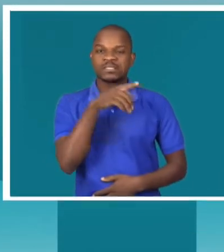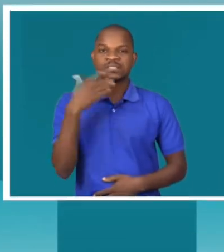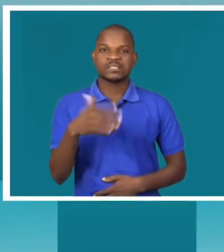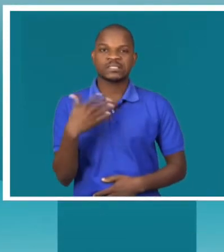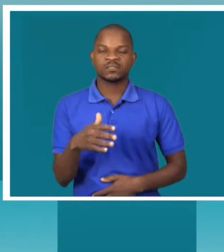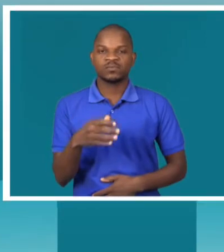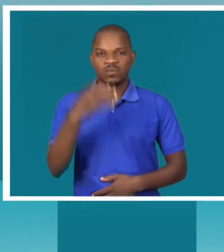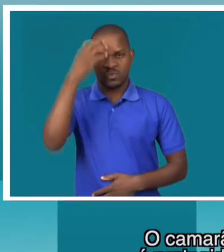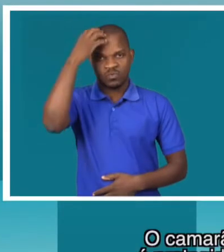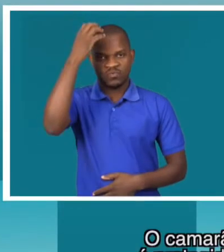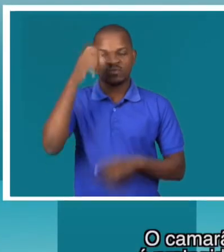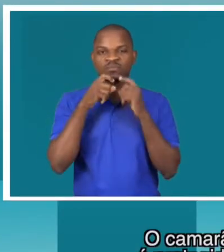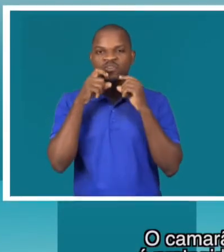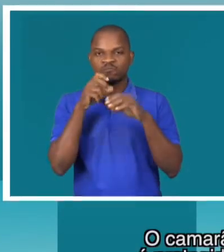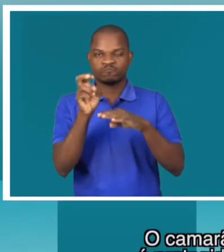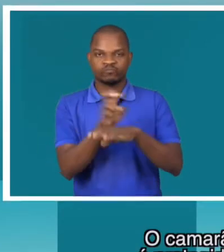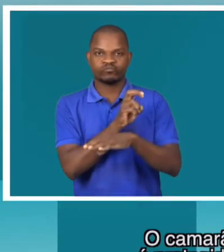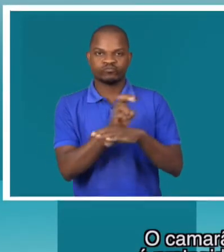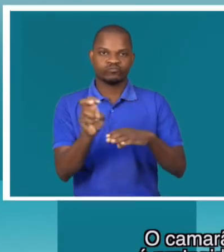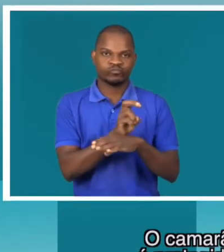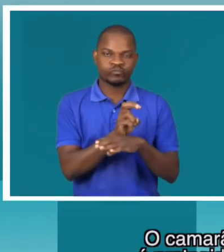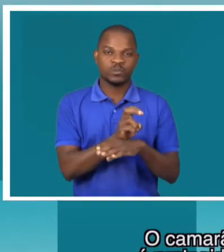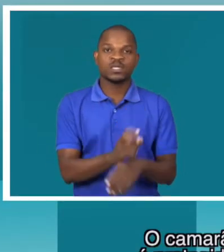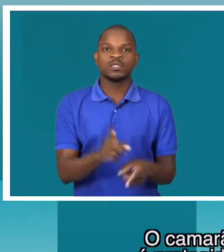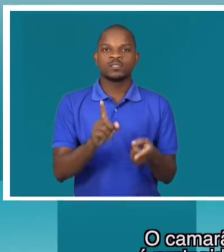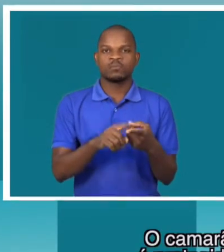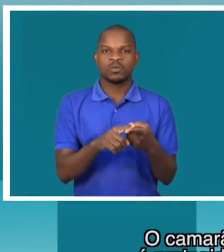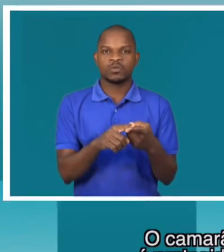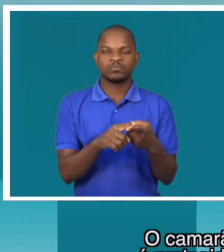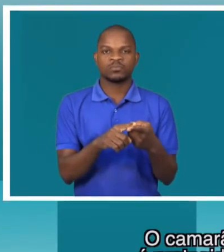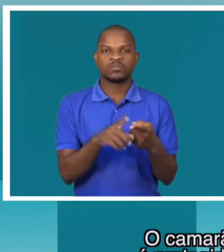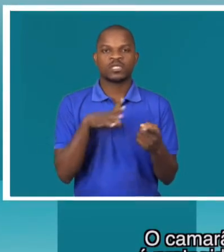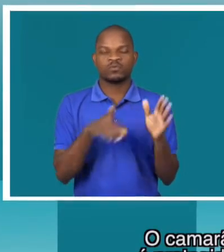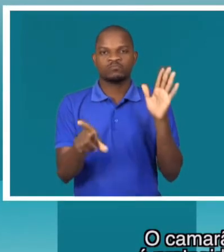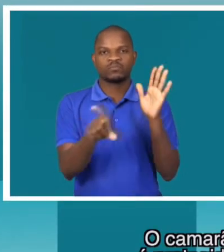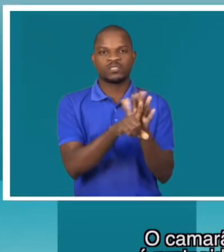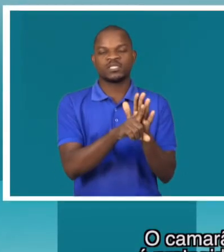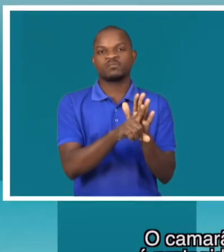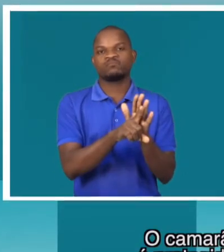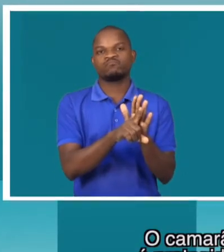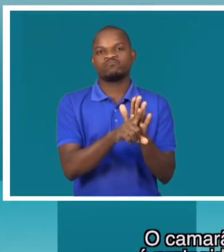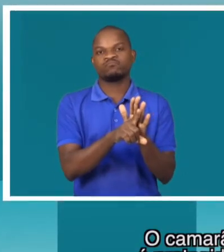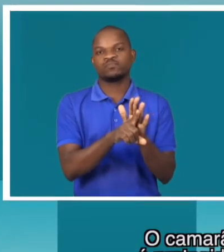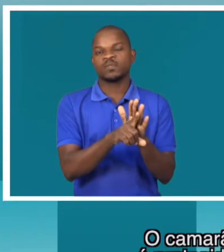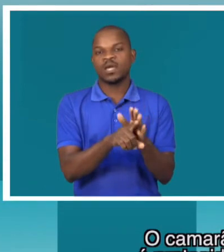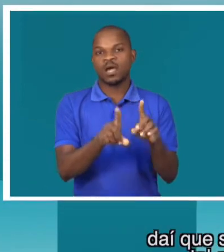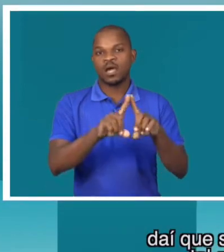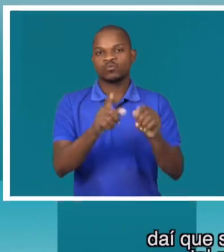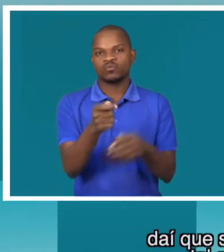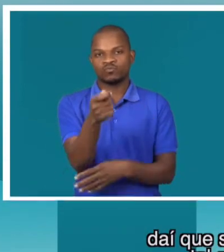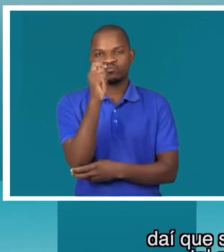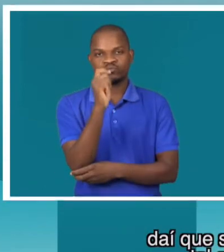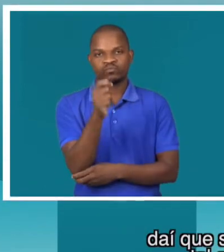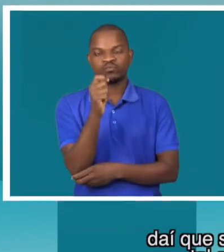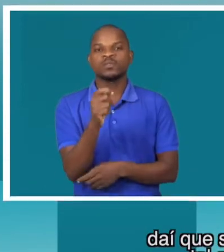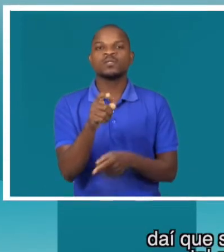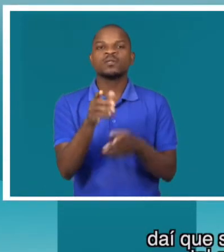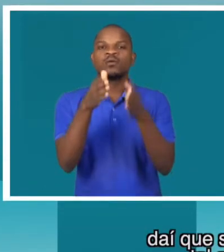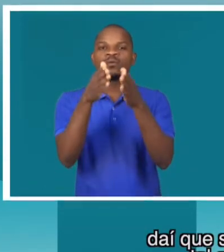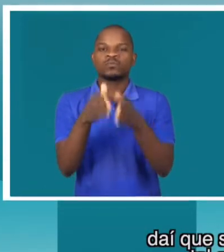O camarão, pelo seu poder econômico, é protegido pelo governo moçambicano. Daí que se verifica